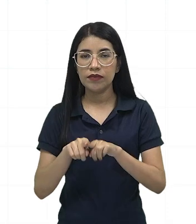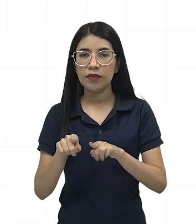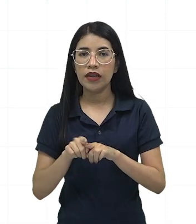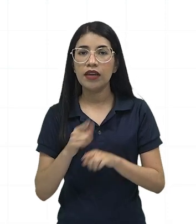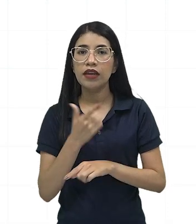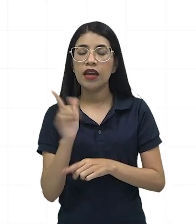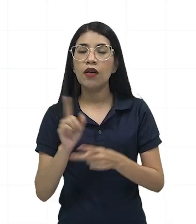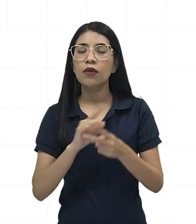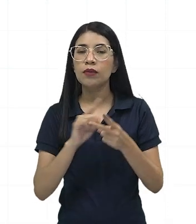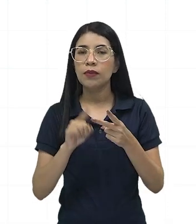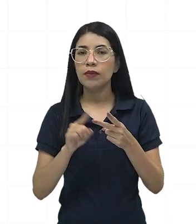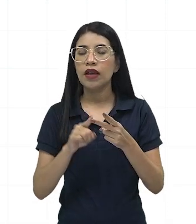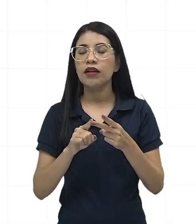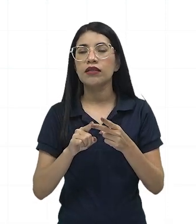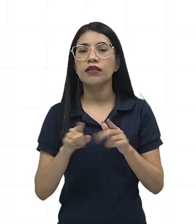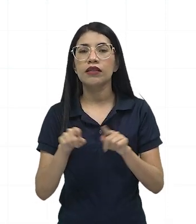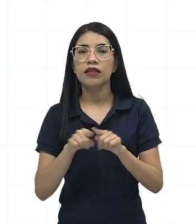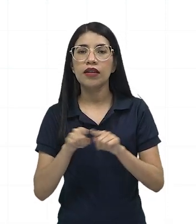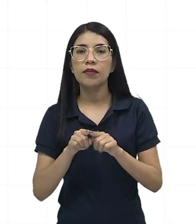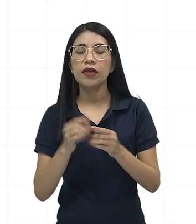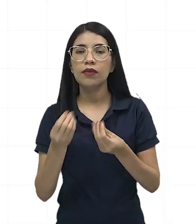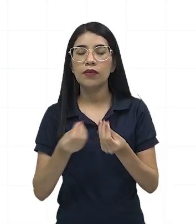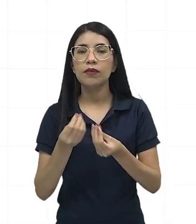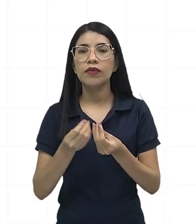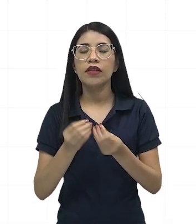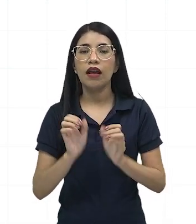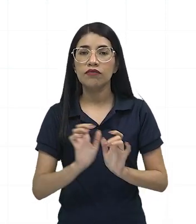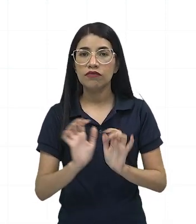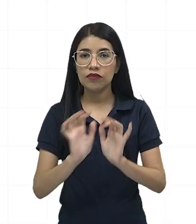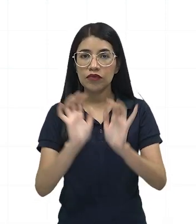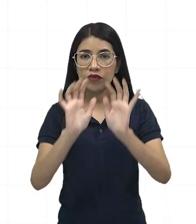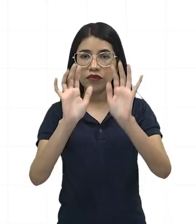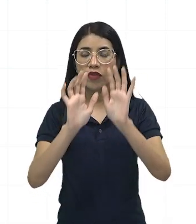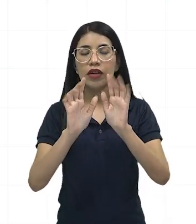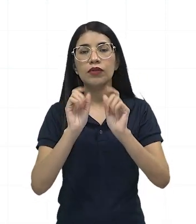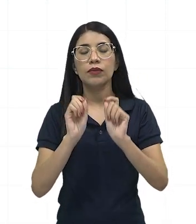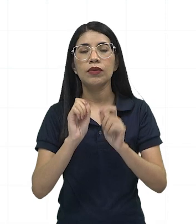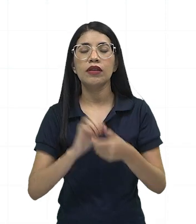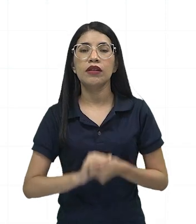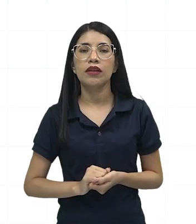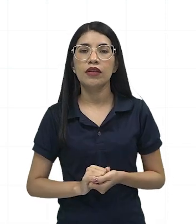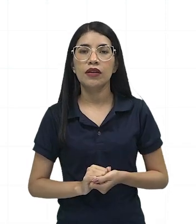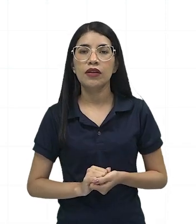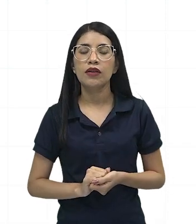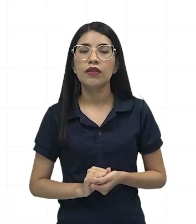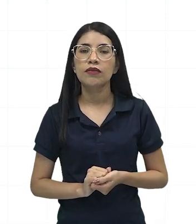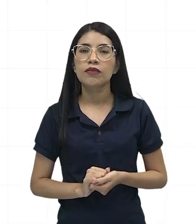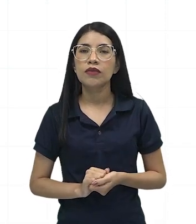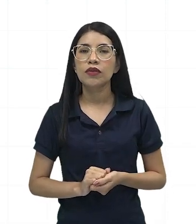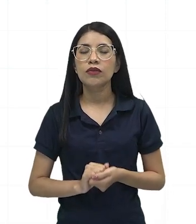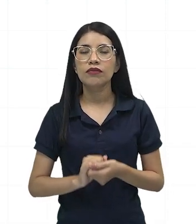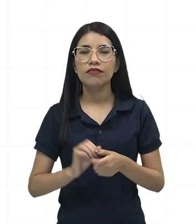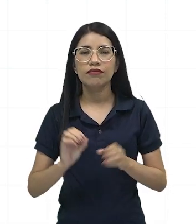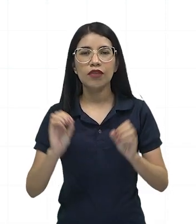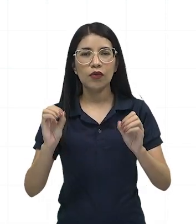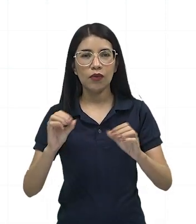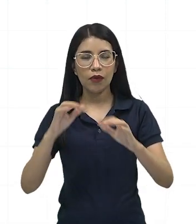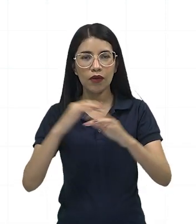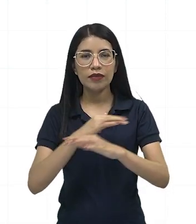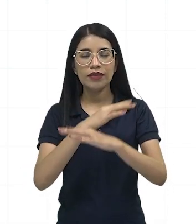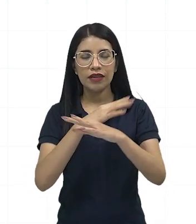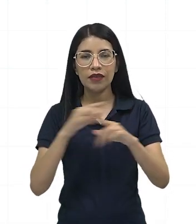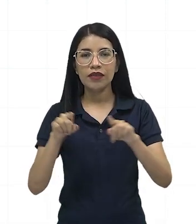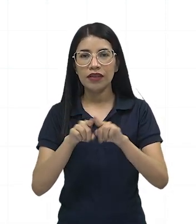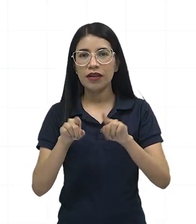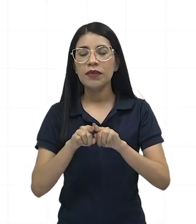a outra metade advém da evaporação do Oceano Atlântico, que